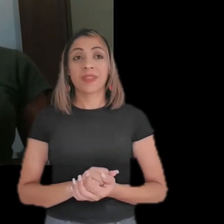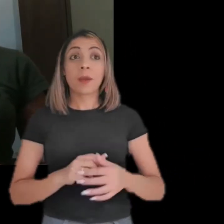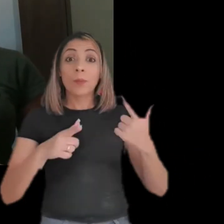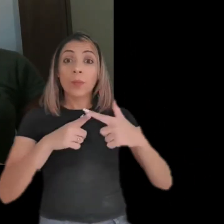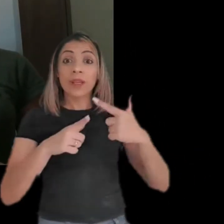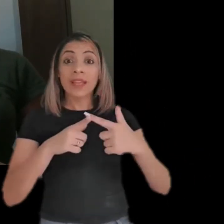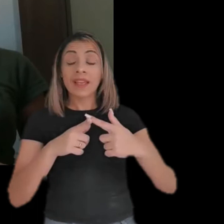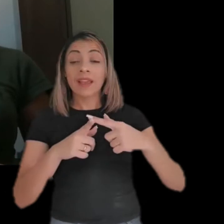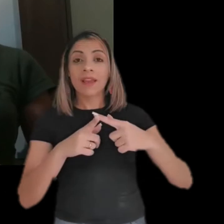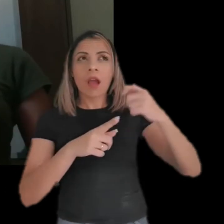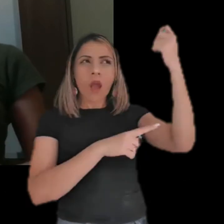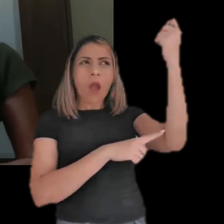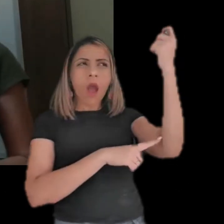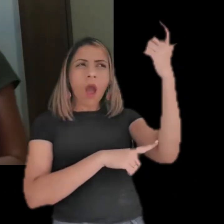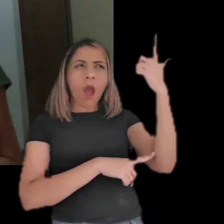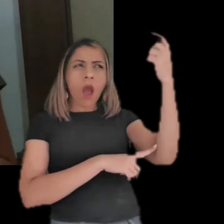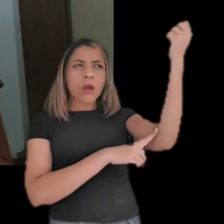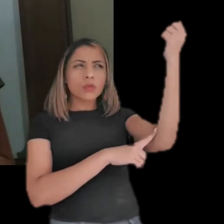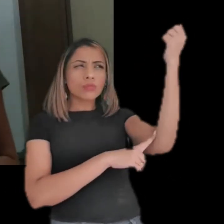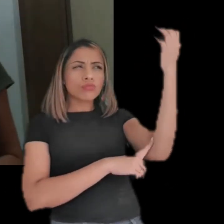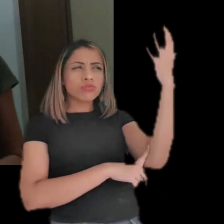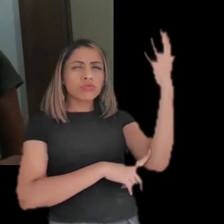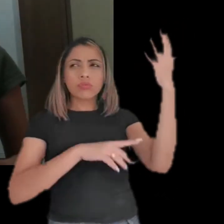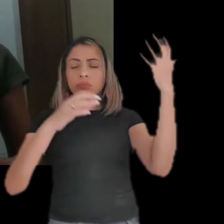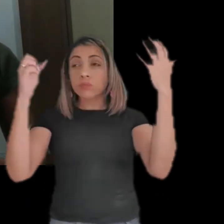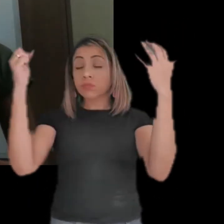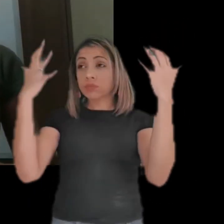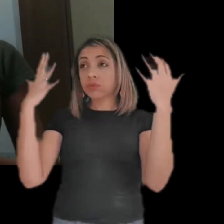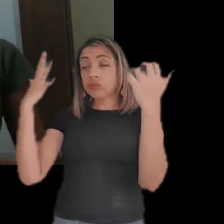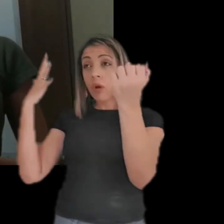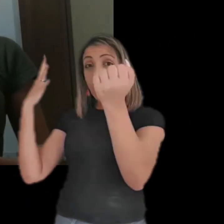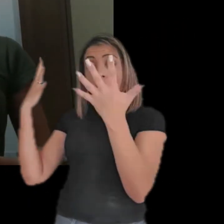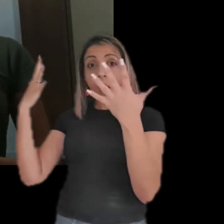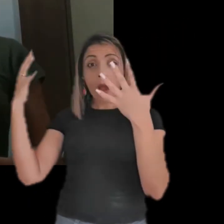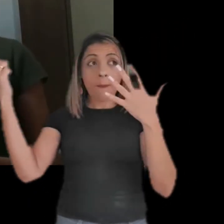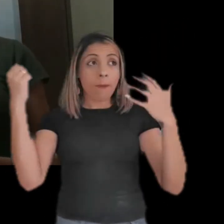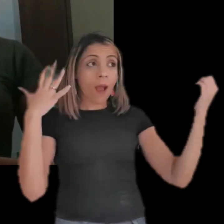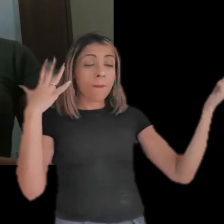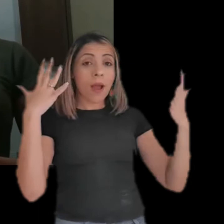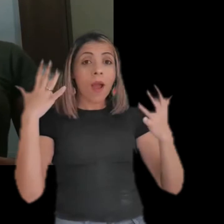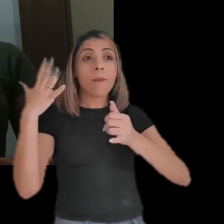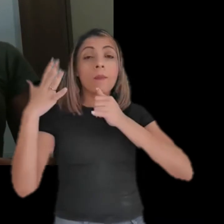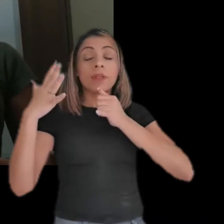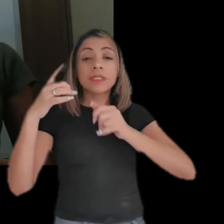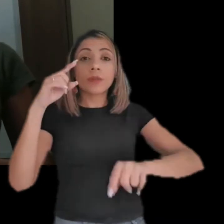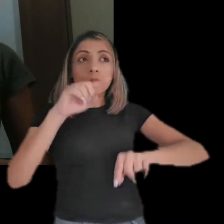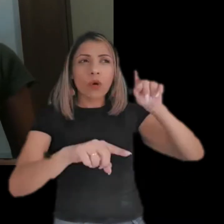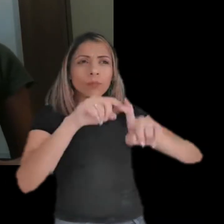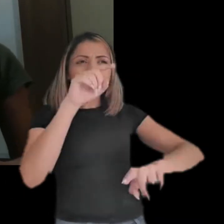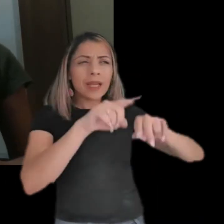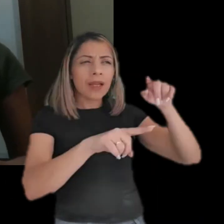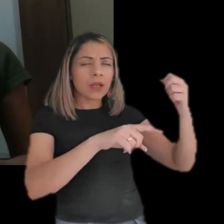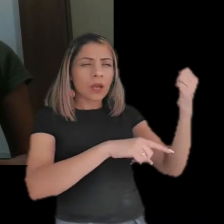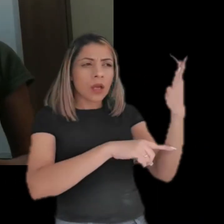presença de luz. Então, as imagens dos objetos, elas vão ser captadas pelo nosso olho, né?